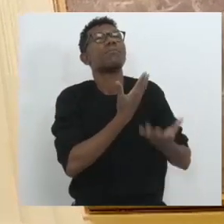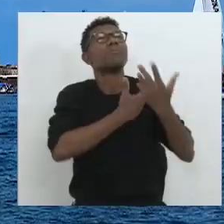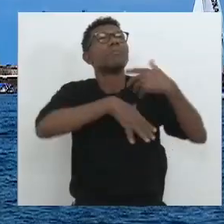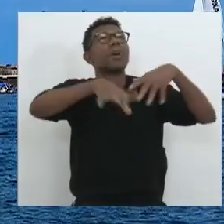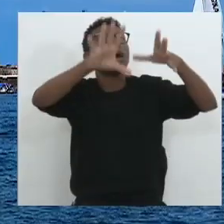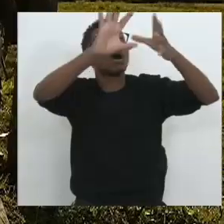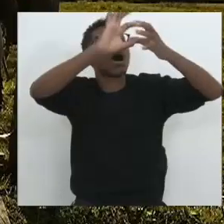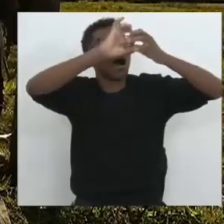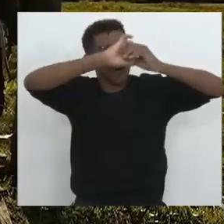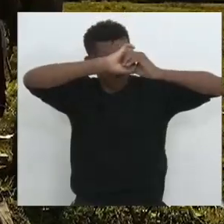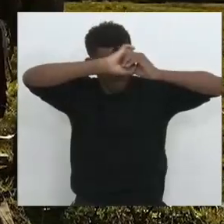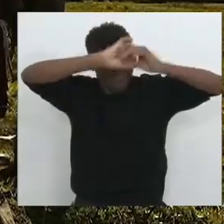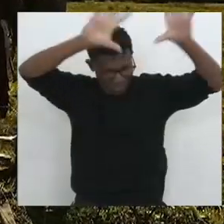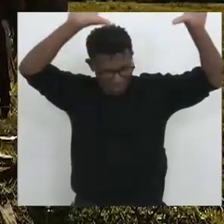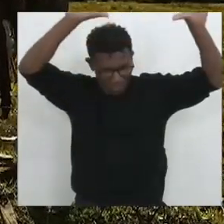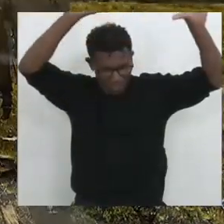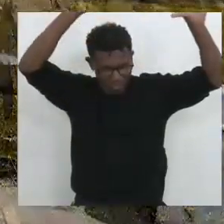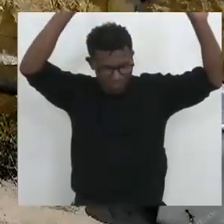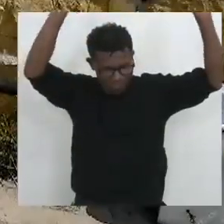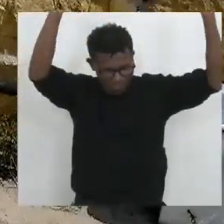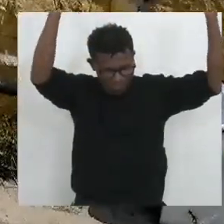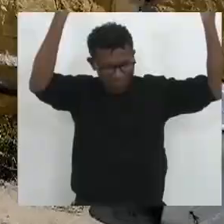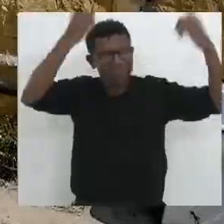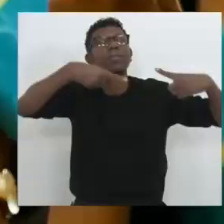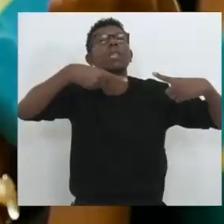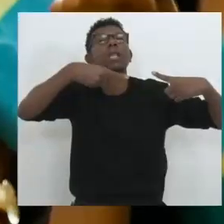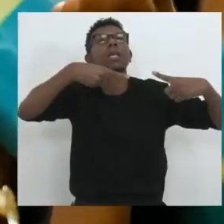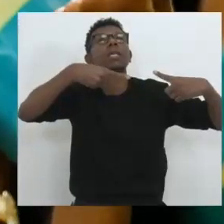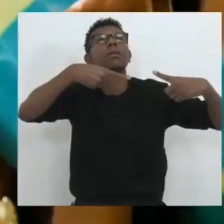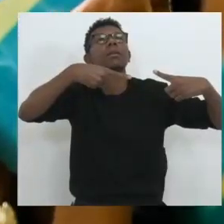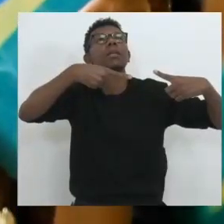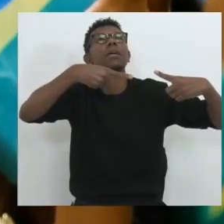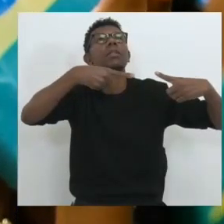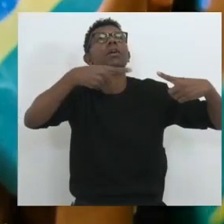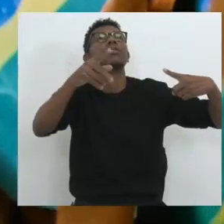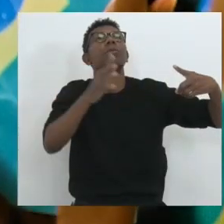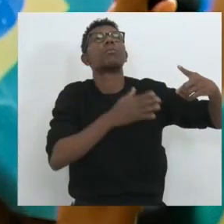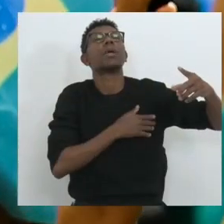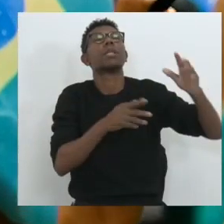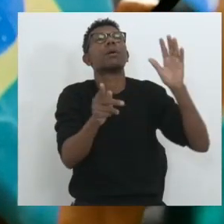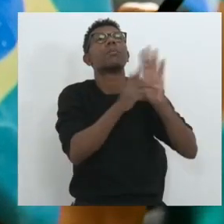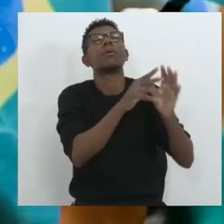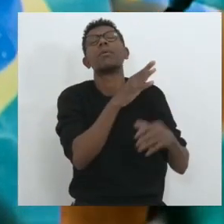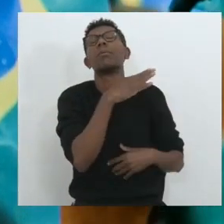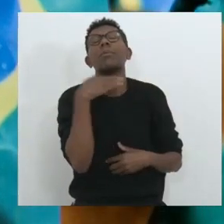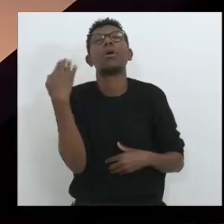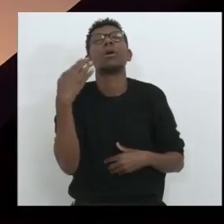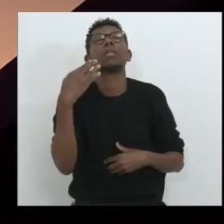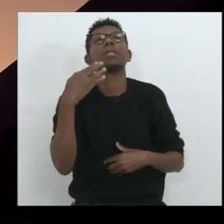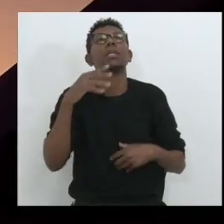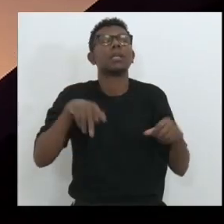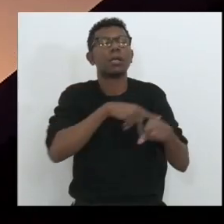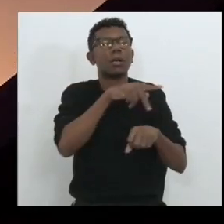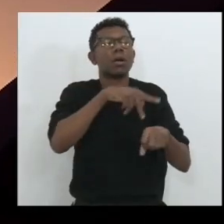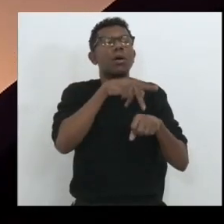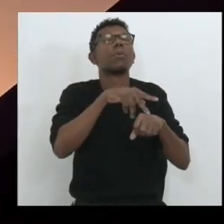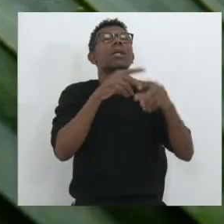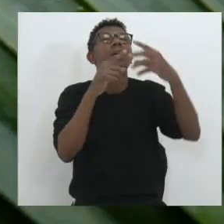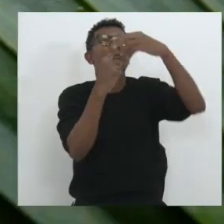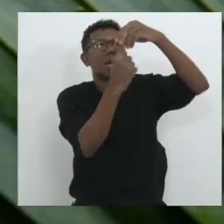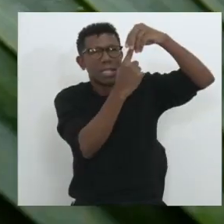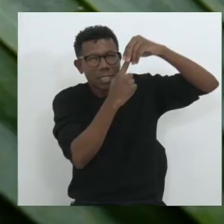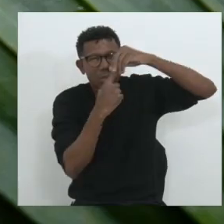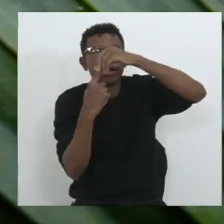se ó liberdade desafia o nosso peito à própria morte ó